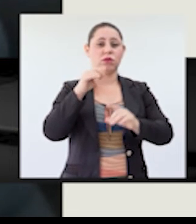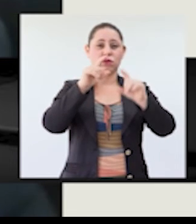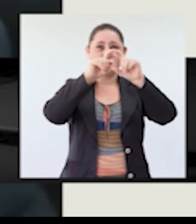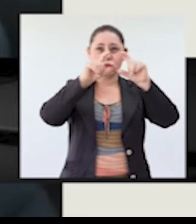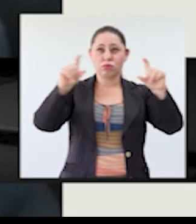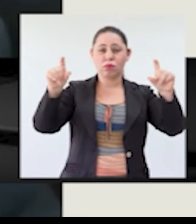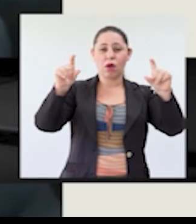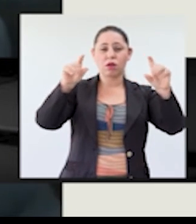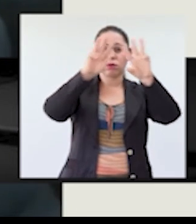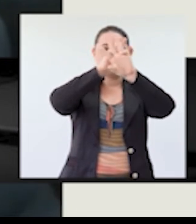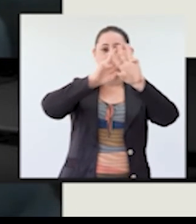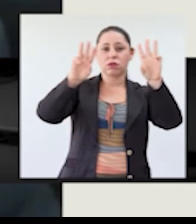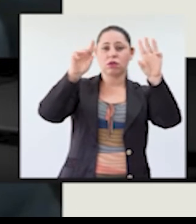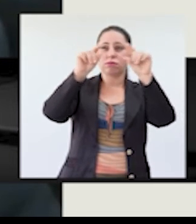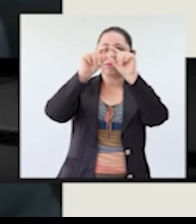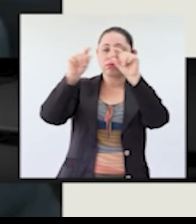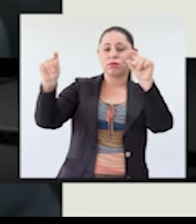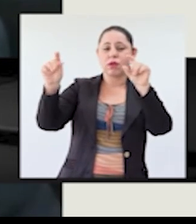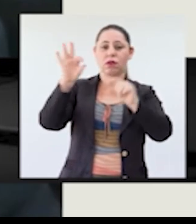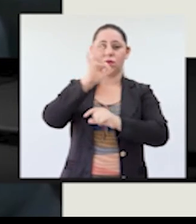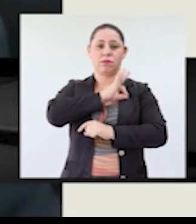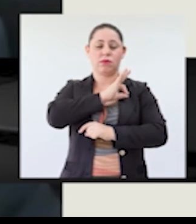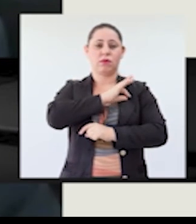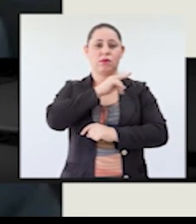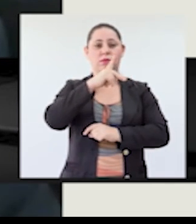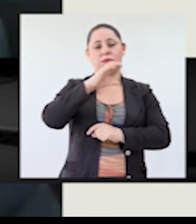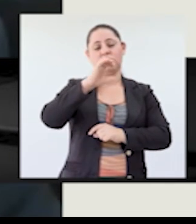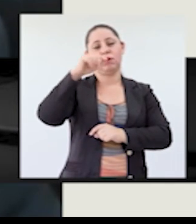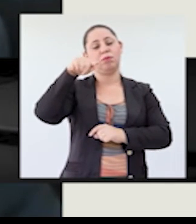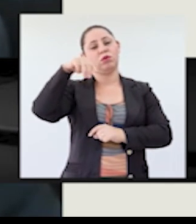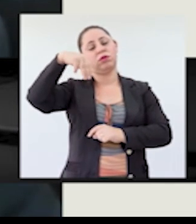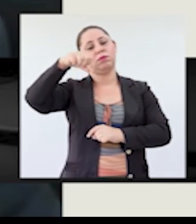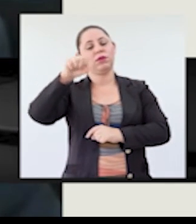oportunidade, de colocar o link do site da Polícia Civil, que é o